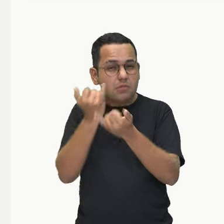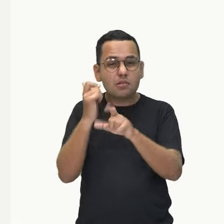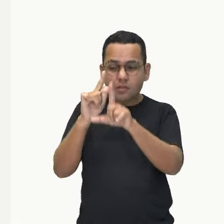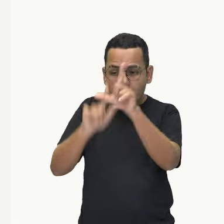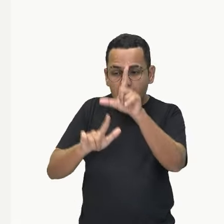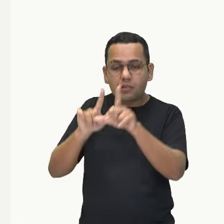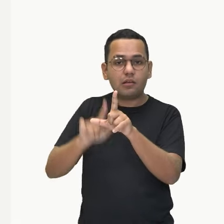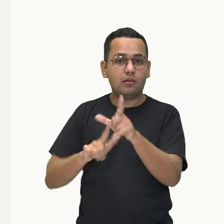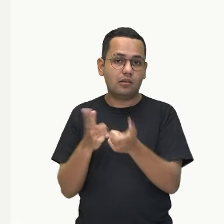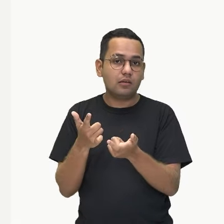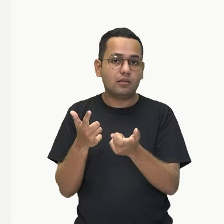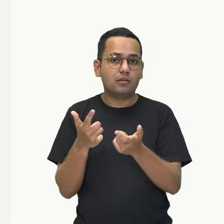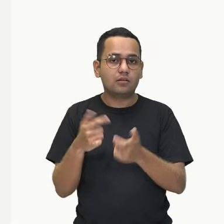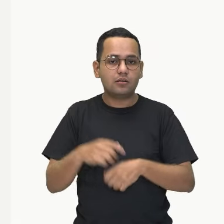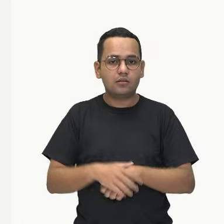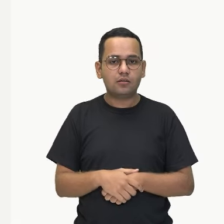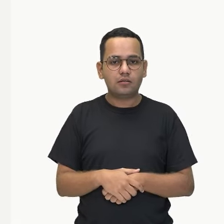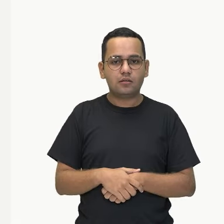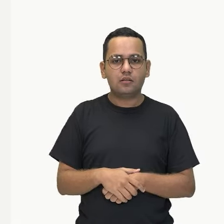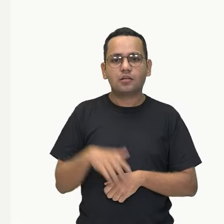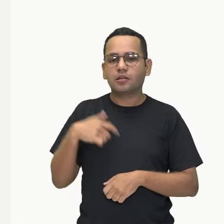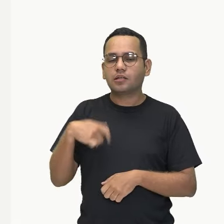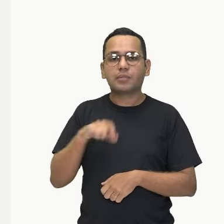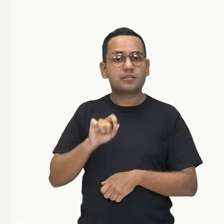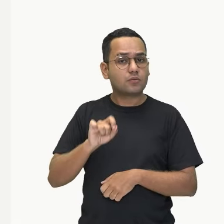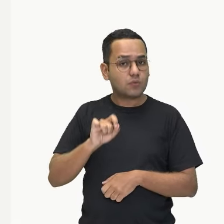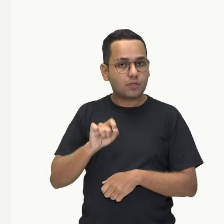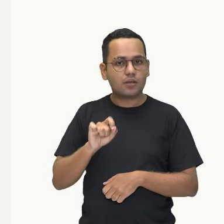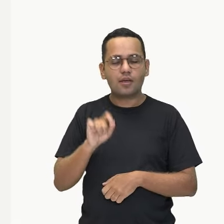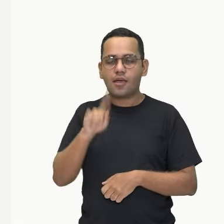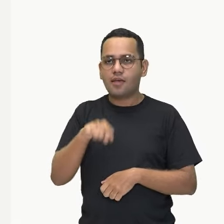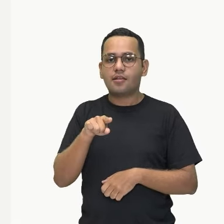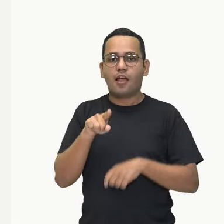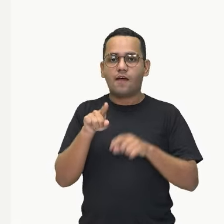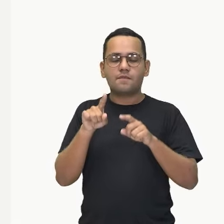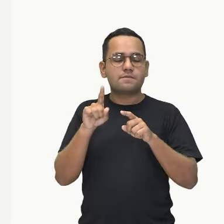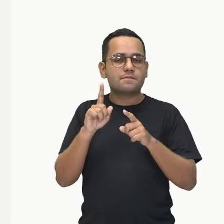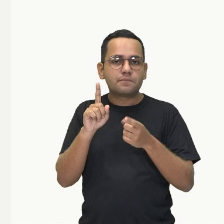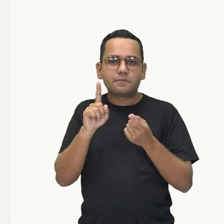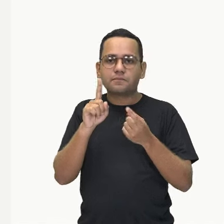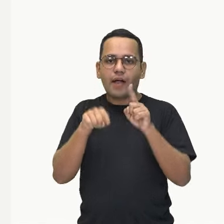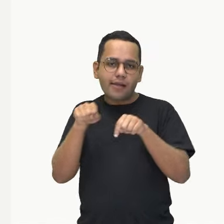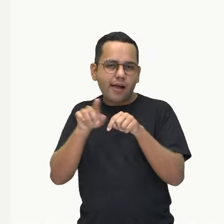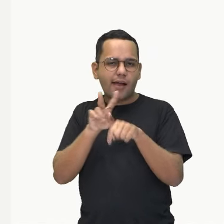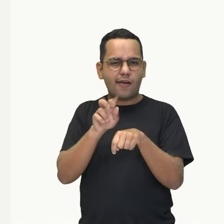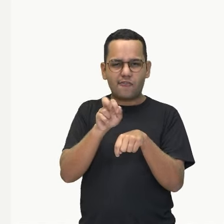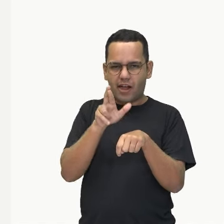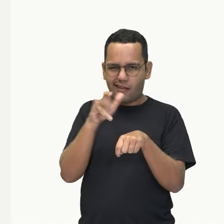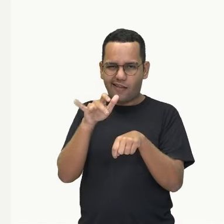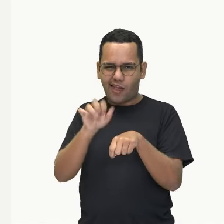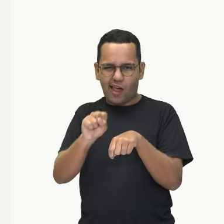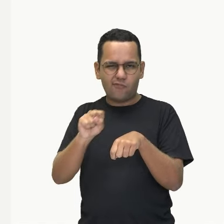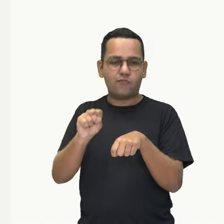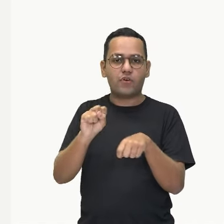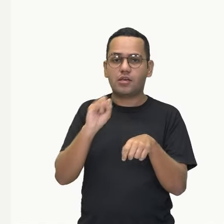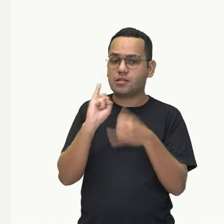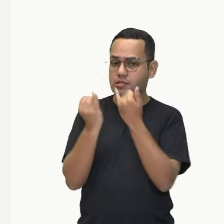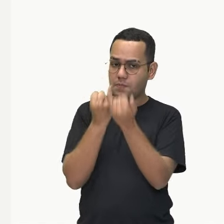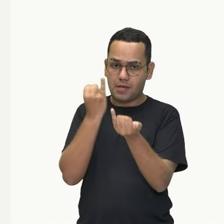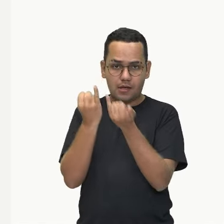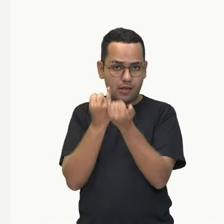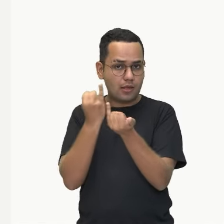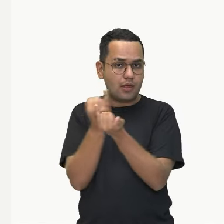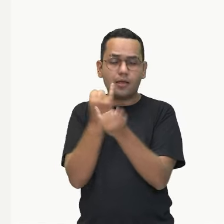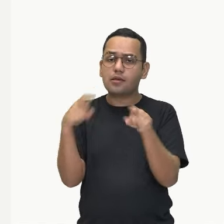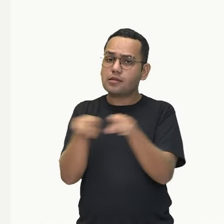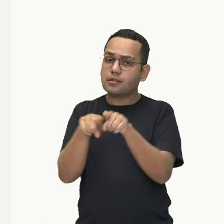seja, tem que ter as mesmas variáveis com os mesmos expoentes. Tá